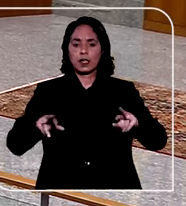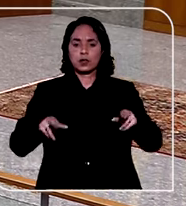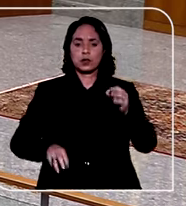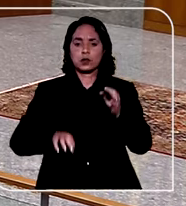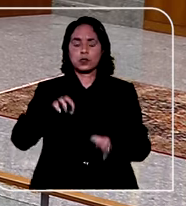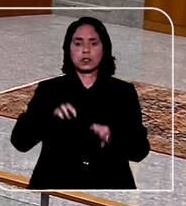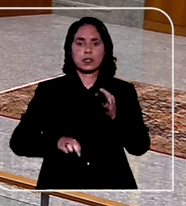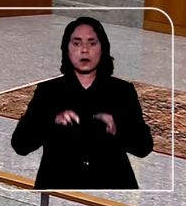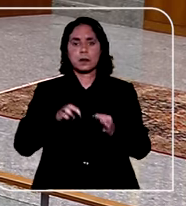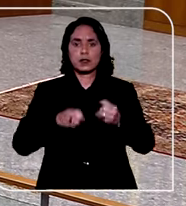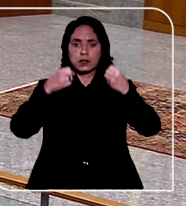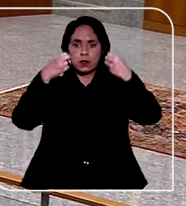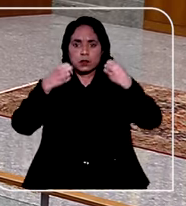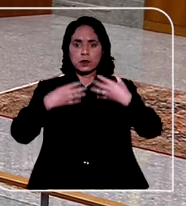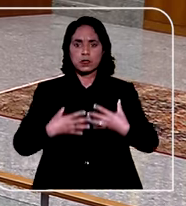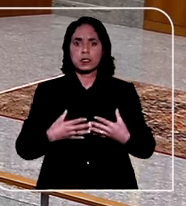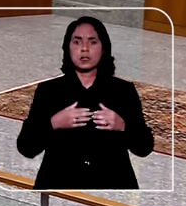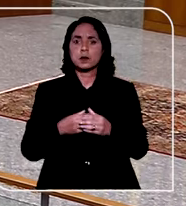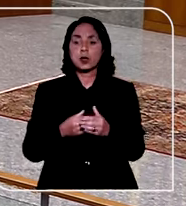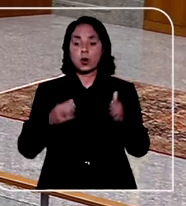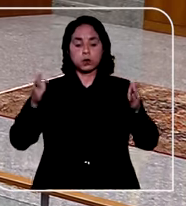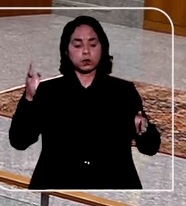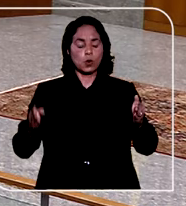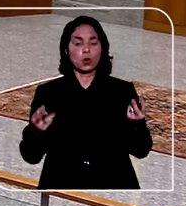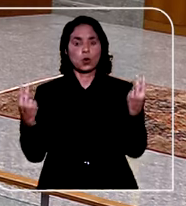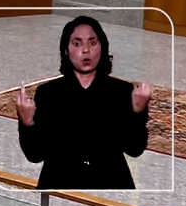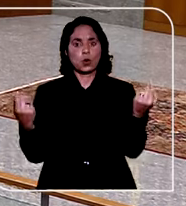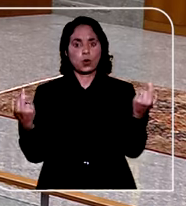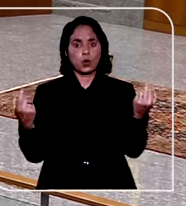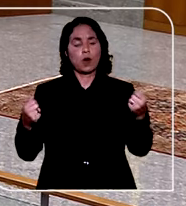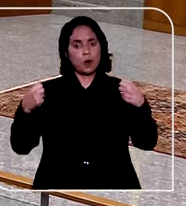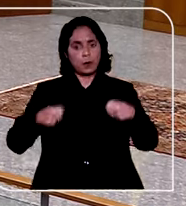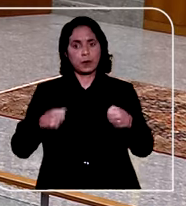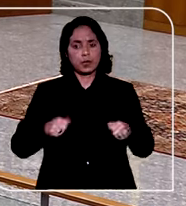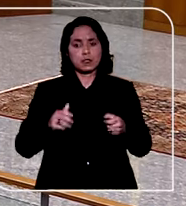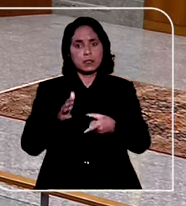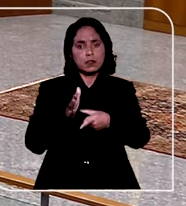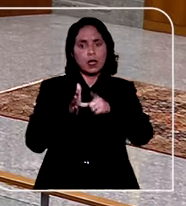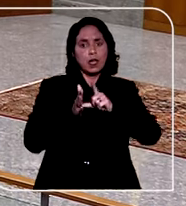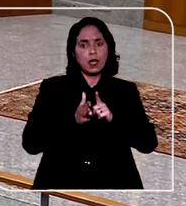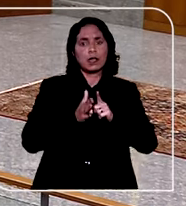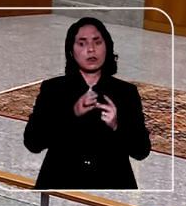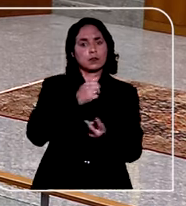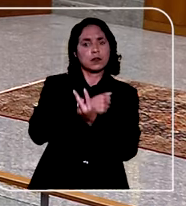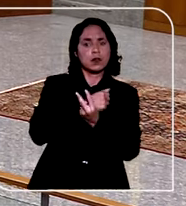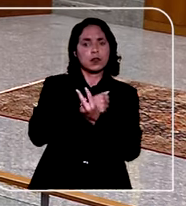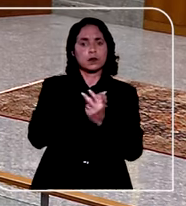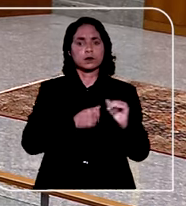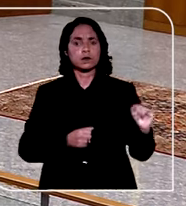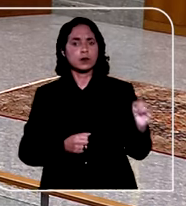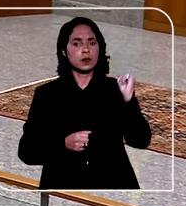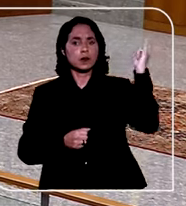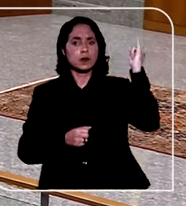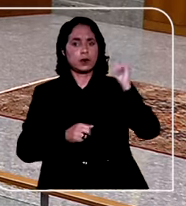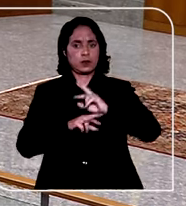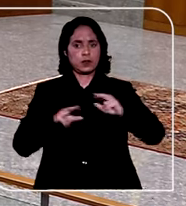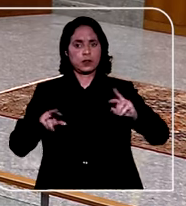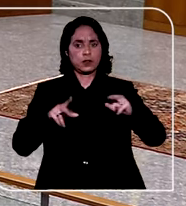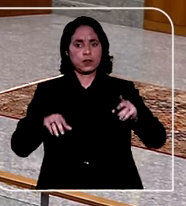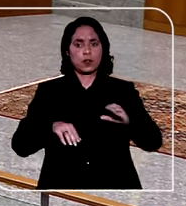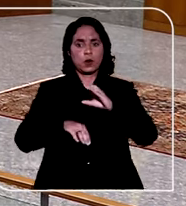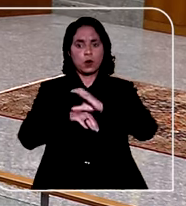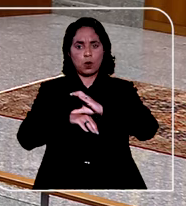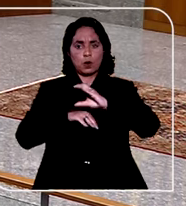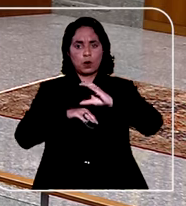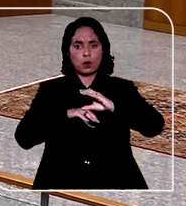Rei Júnior explicou que a regulação da tutela cautelar antecedente sofreu alterações importantes entre o Código de